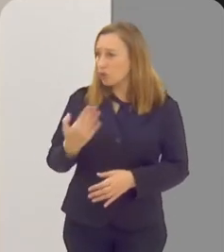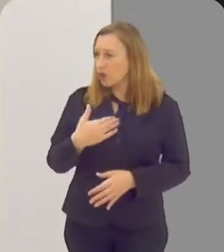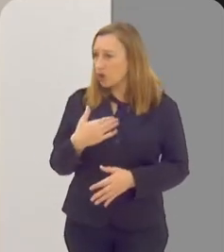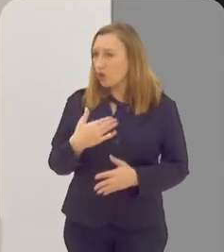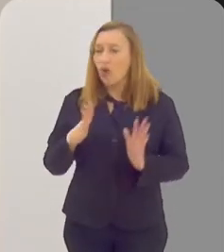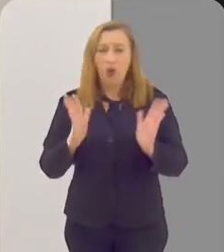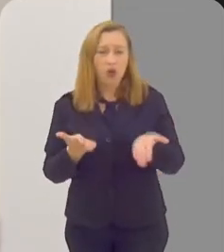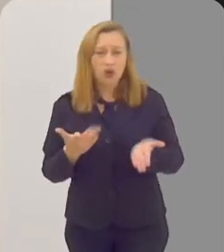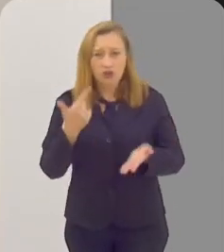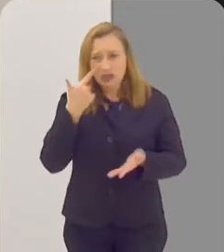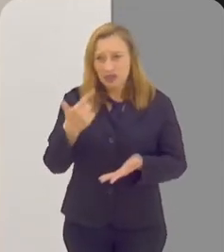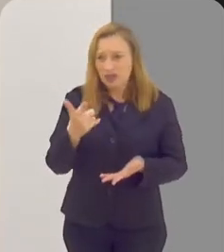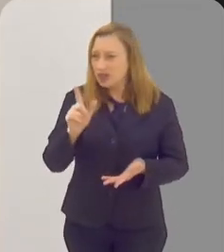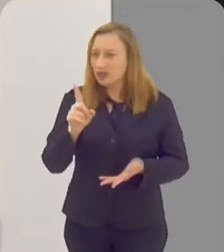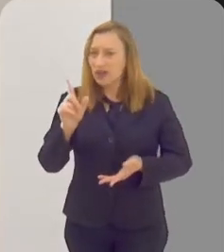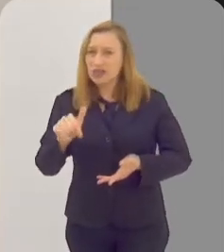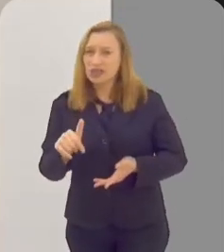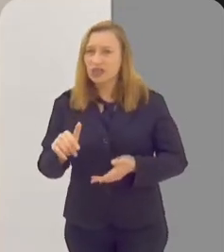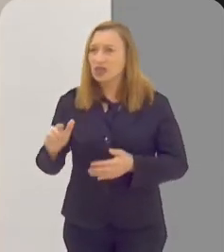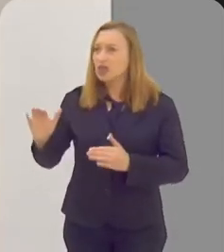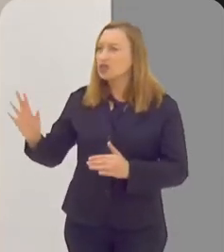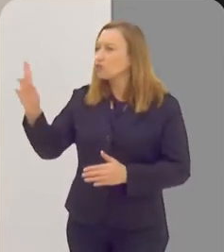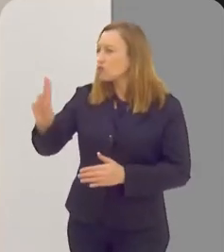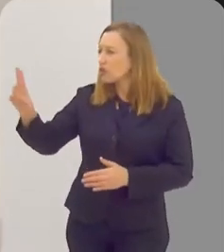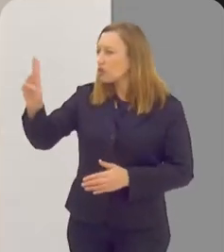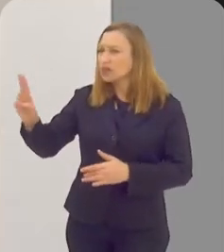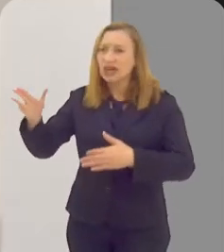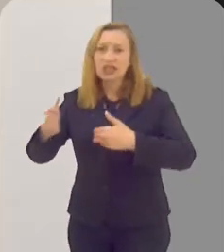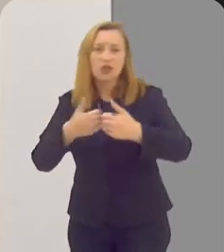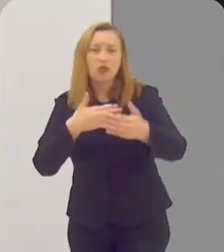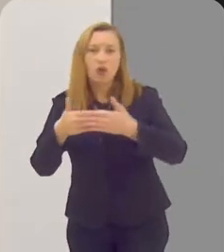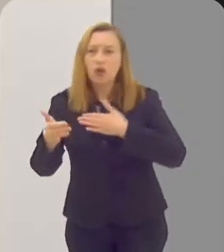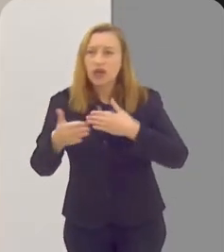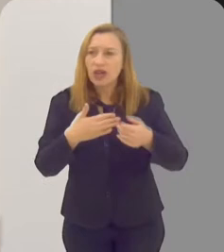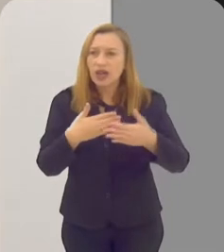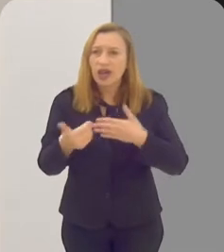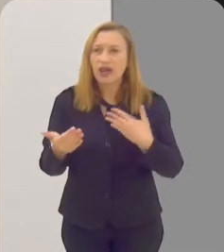mais assim. Hoje, quando você pega aí o nível superior,